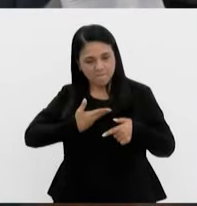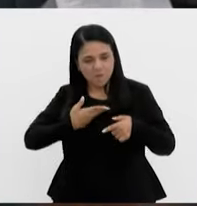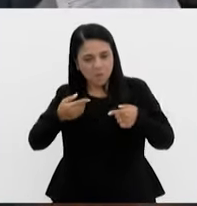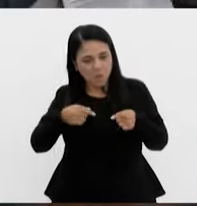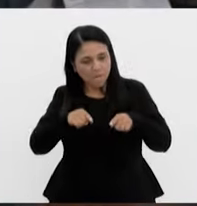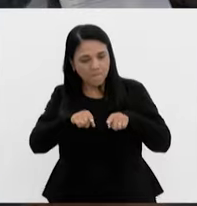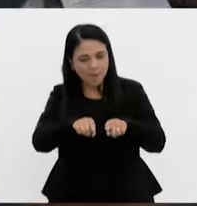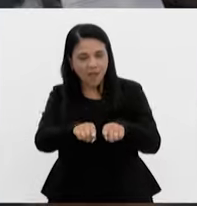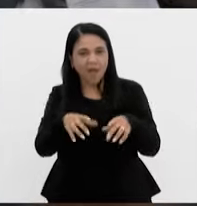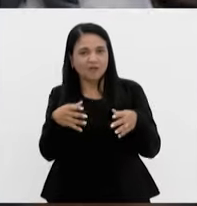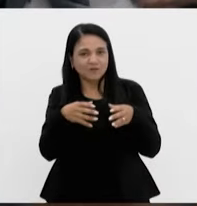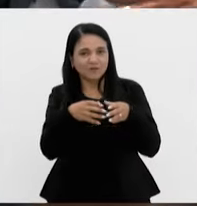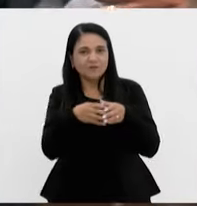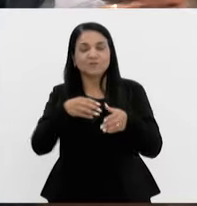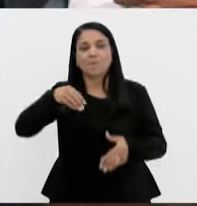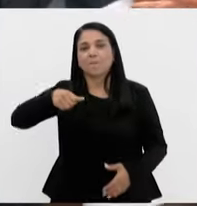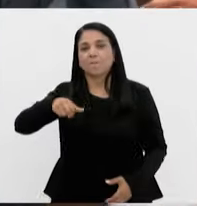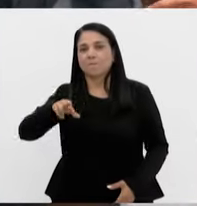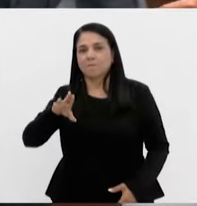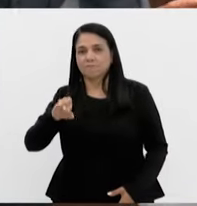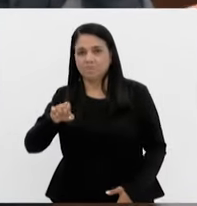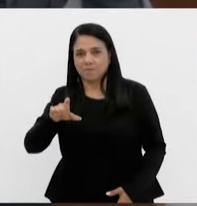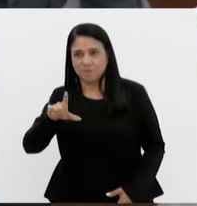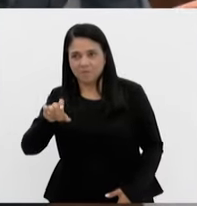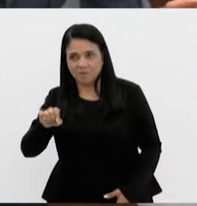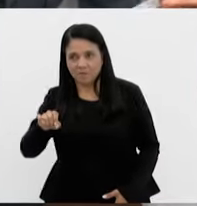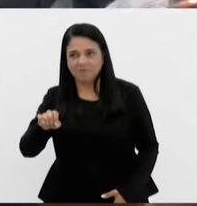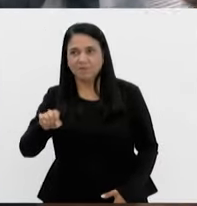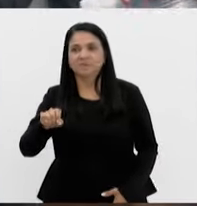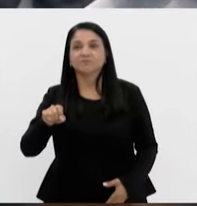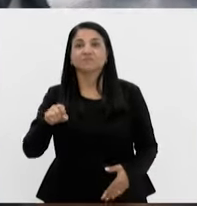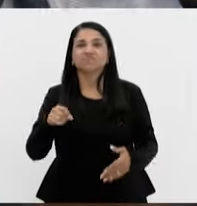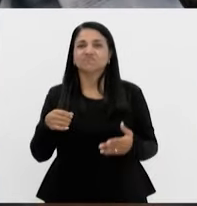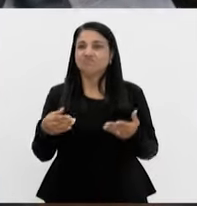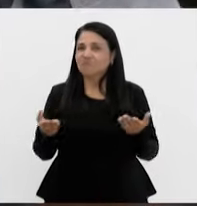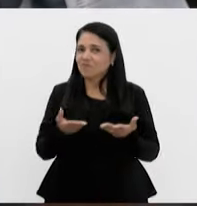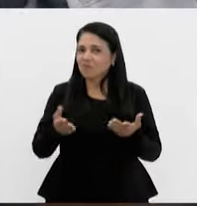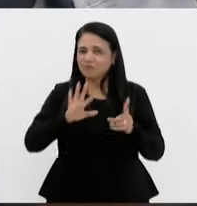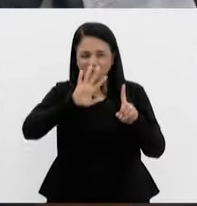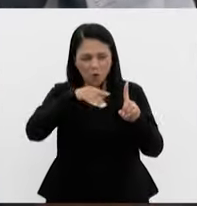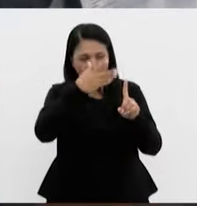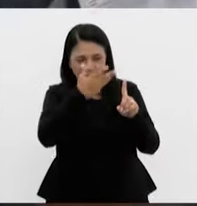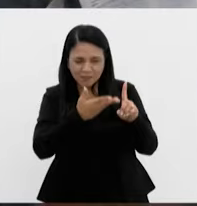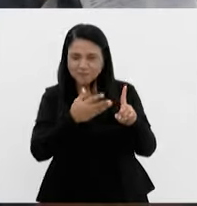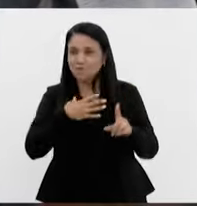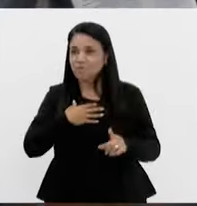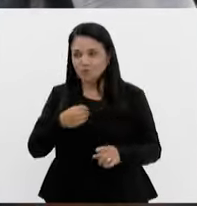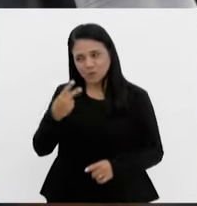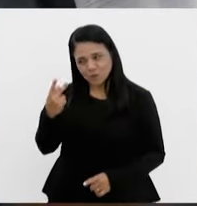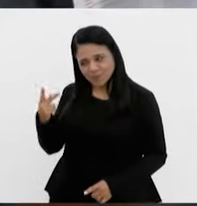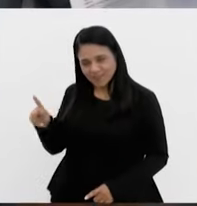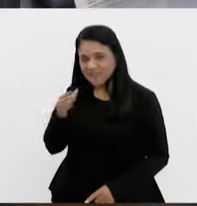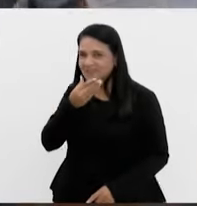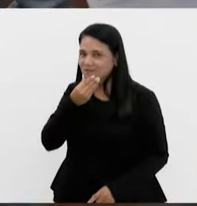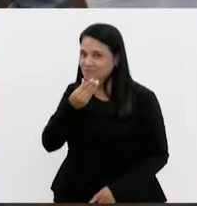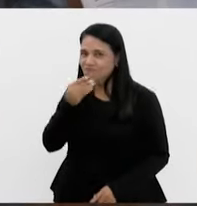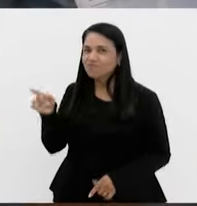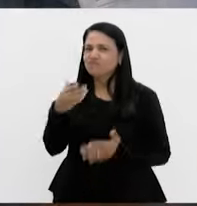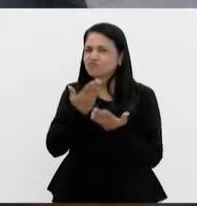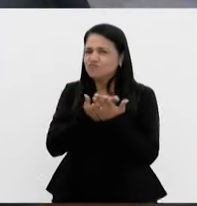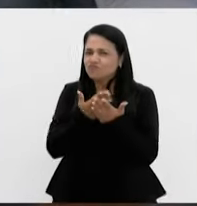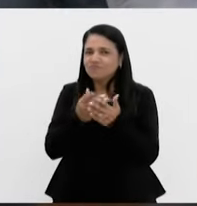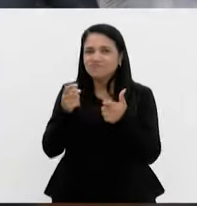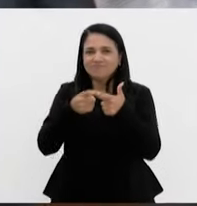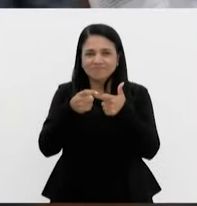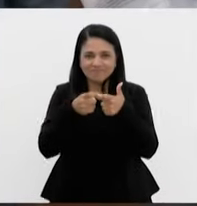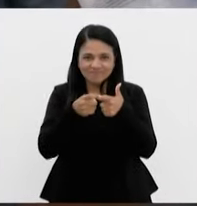frente Deputado Marcelo que hoje foi homenageado o filho dele que também o estudante de medicina